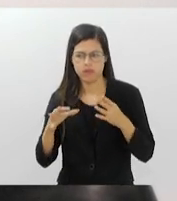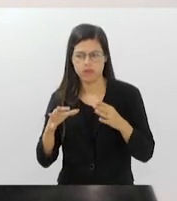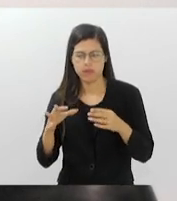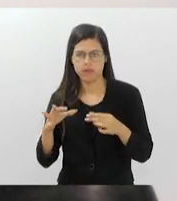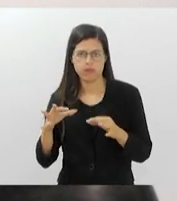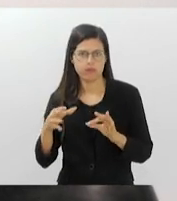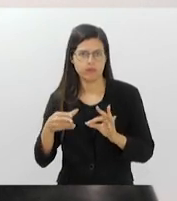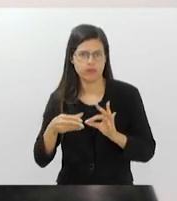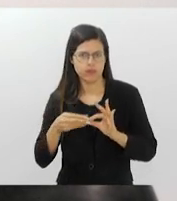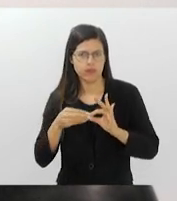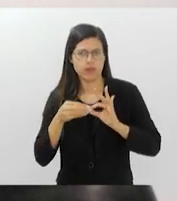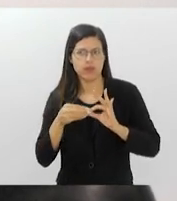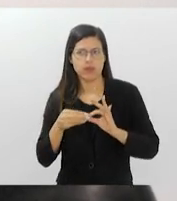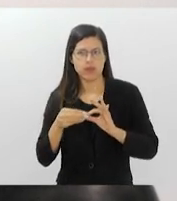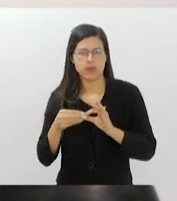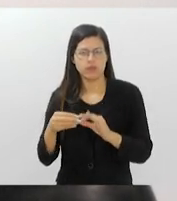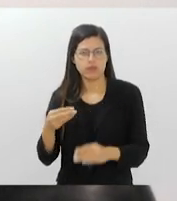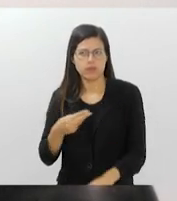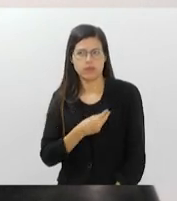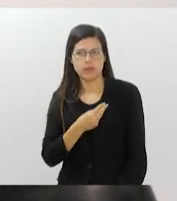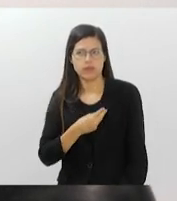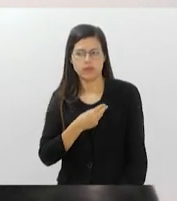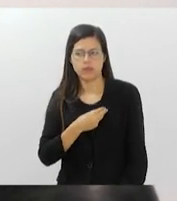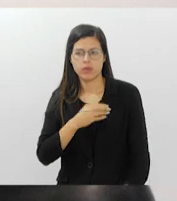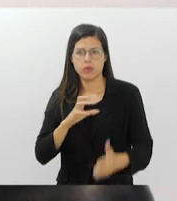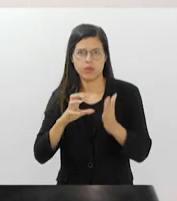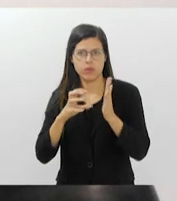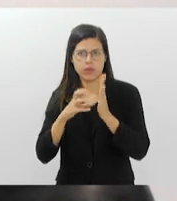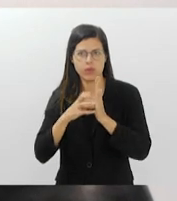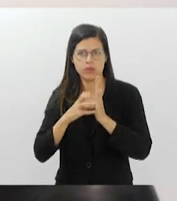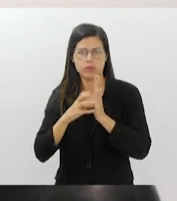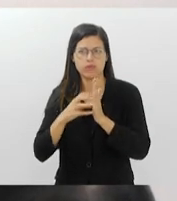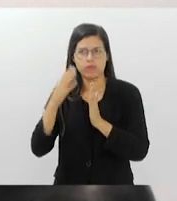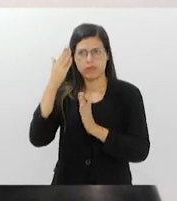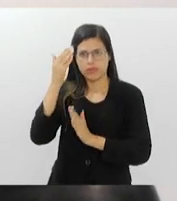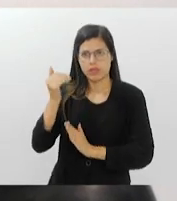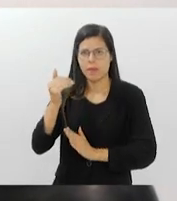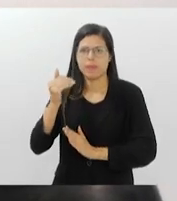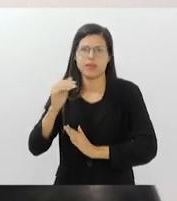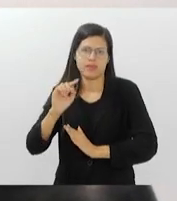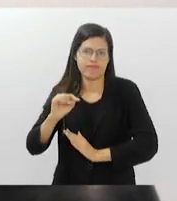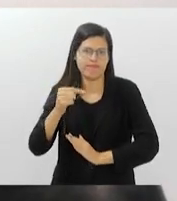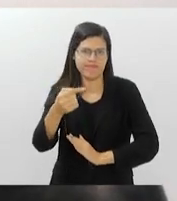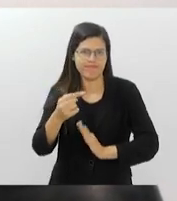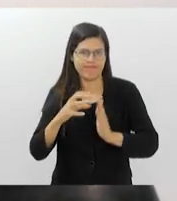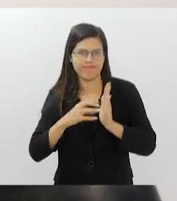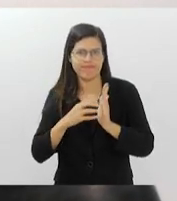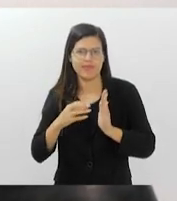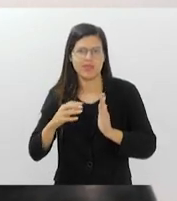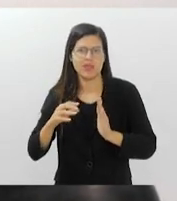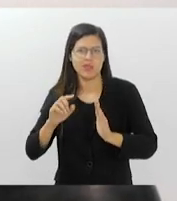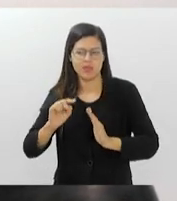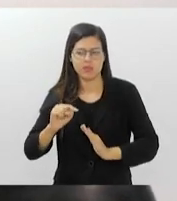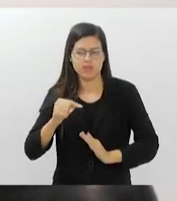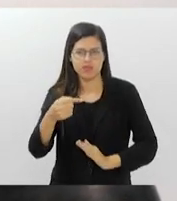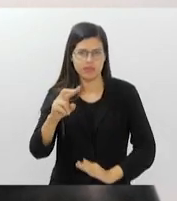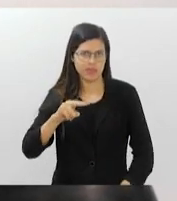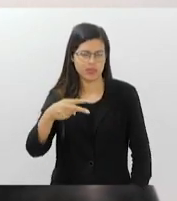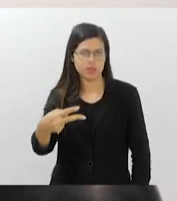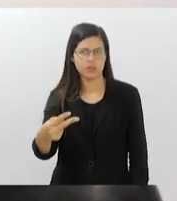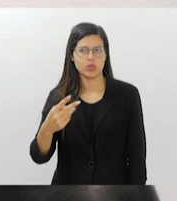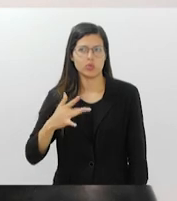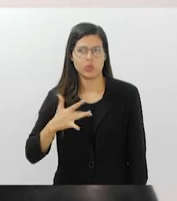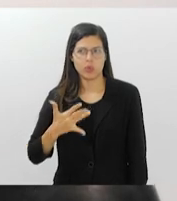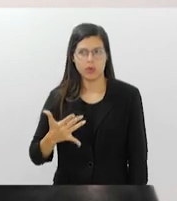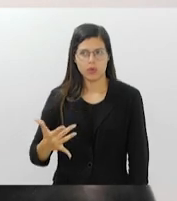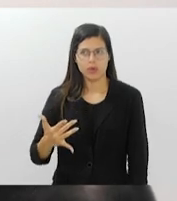Vivendo em aides e nesse tempo você sabe que leva a tuberculose né então eu tive três tuberculose